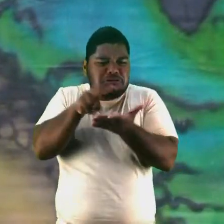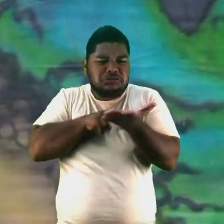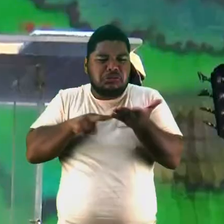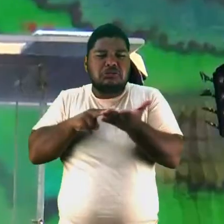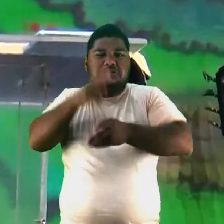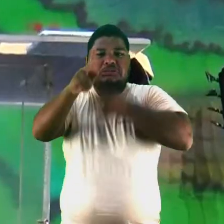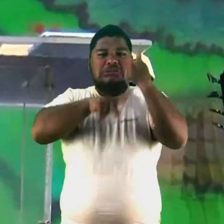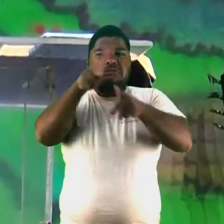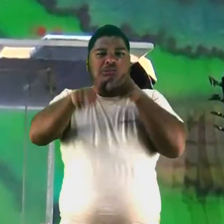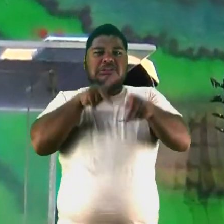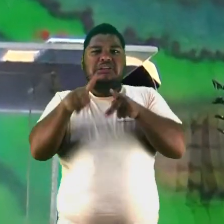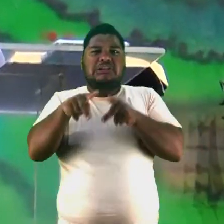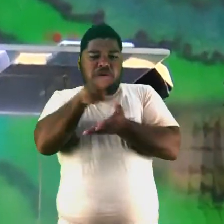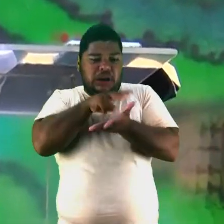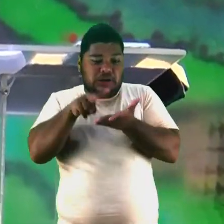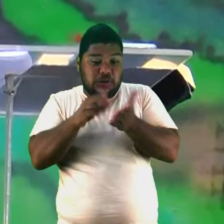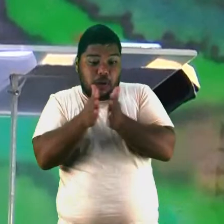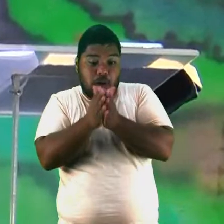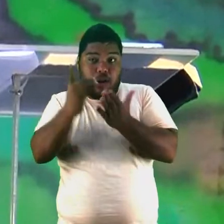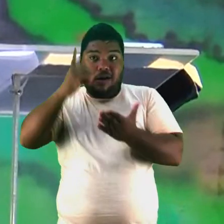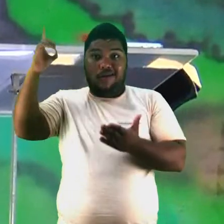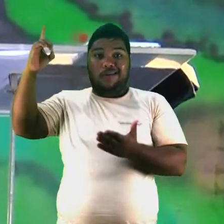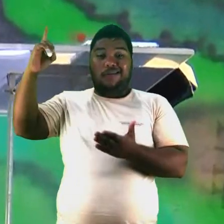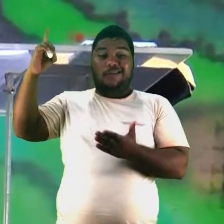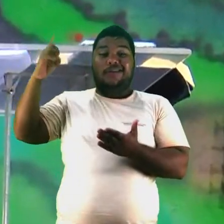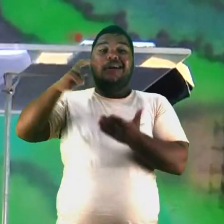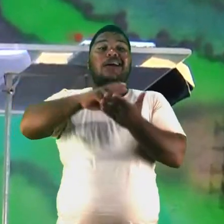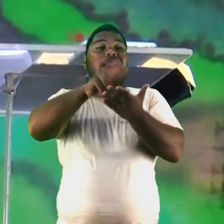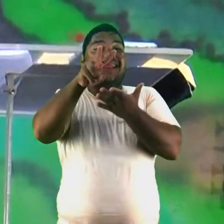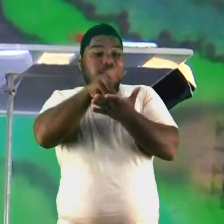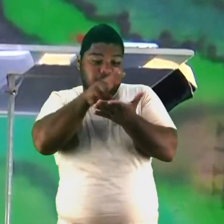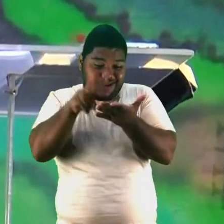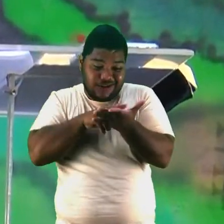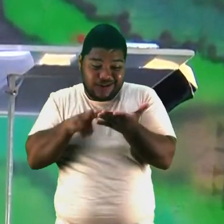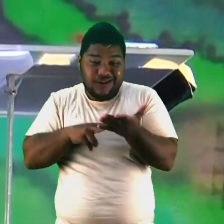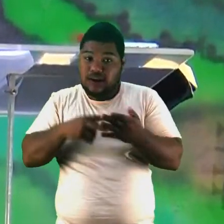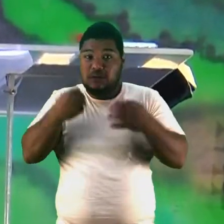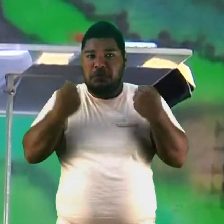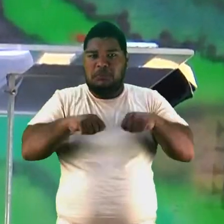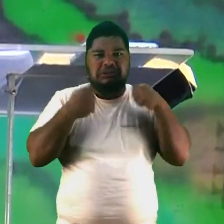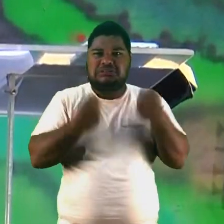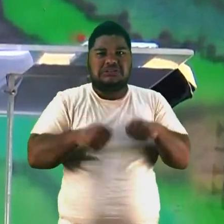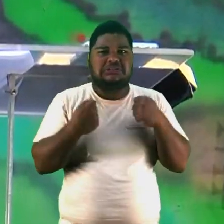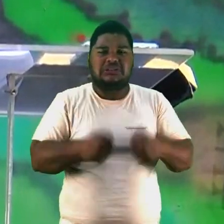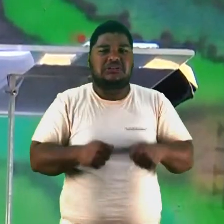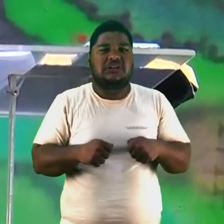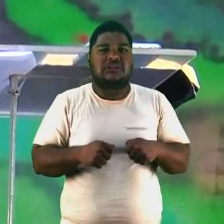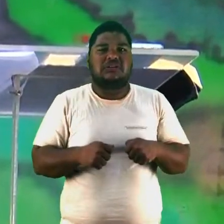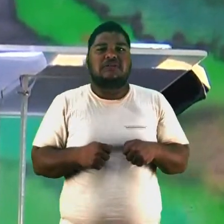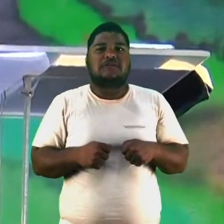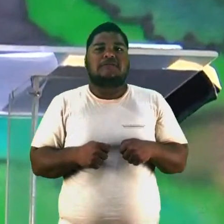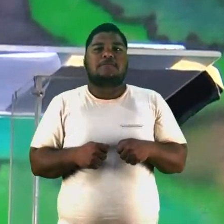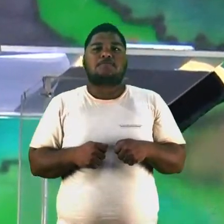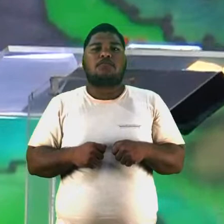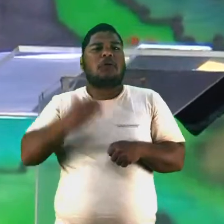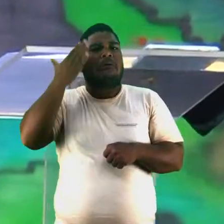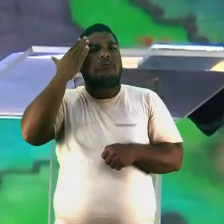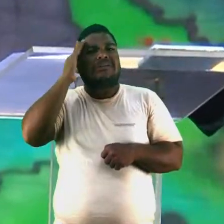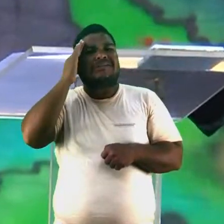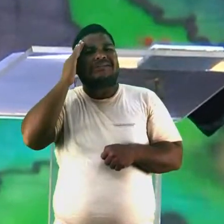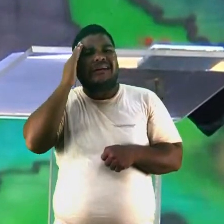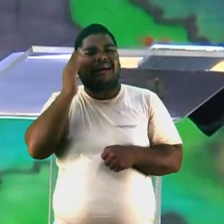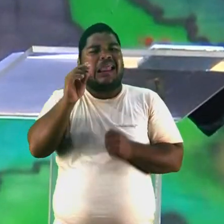e olha só, olha que interessante, ler as Escrituras não precisa necessariamente entender o que está